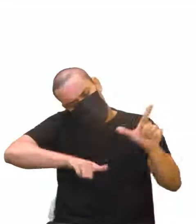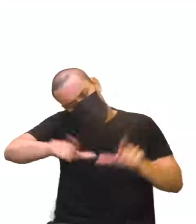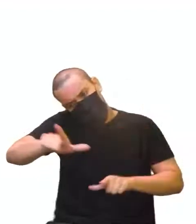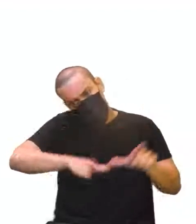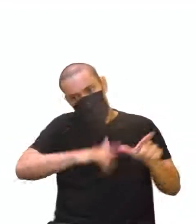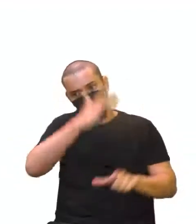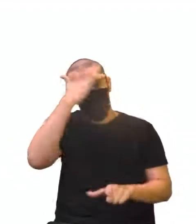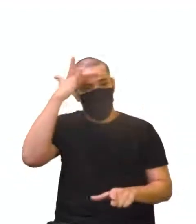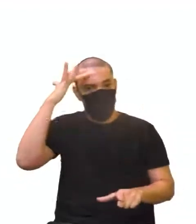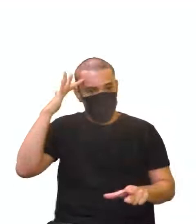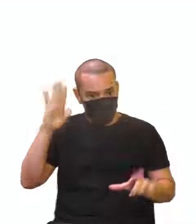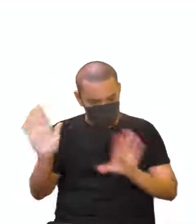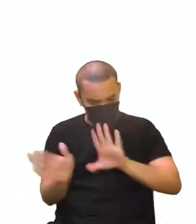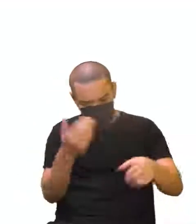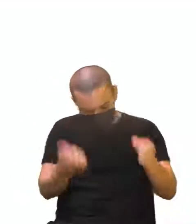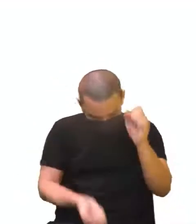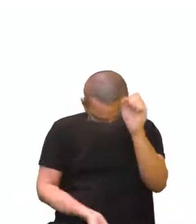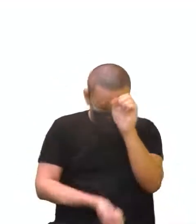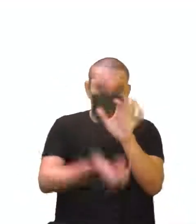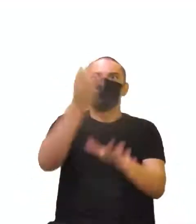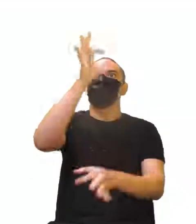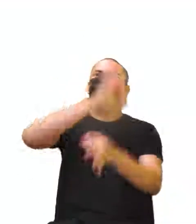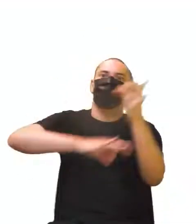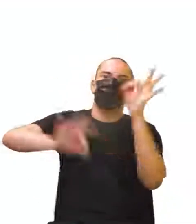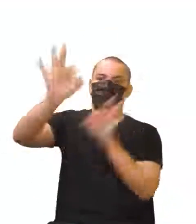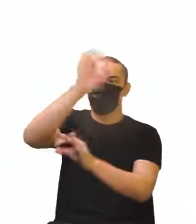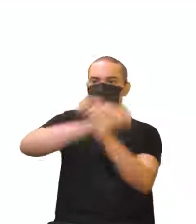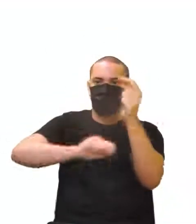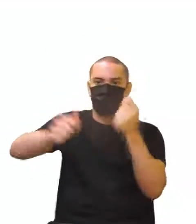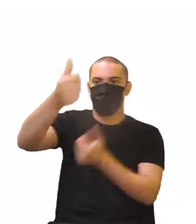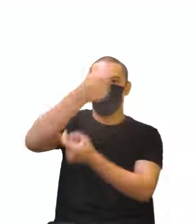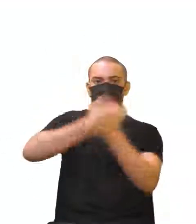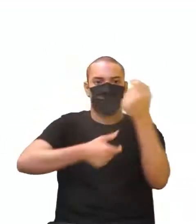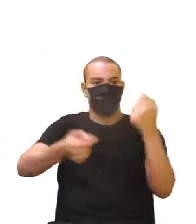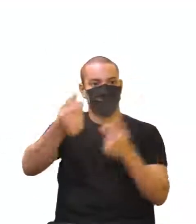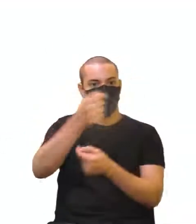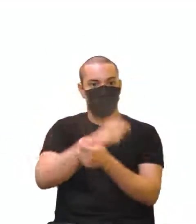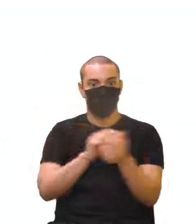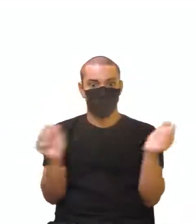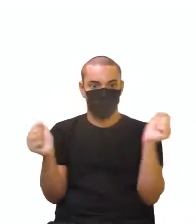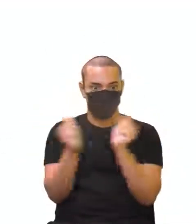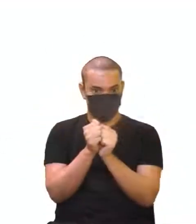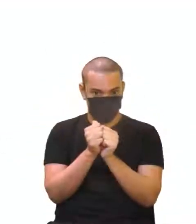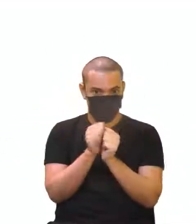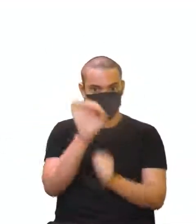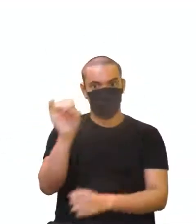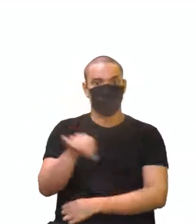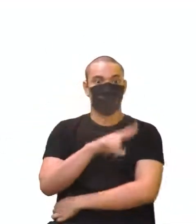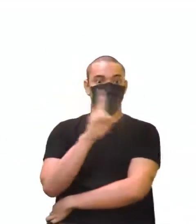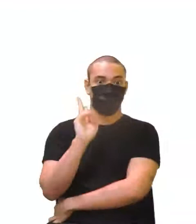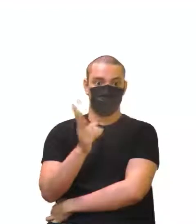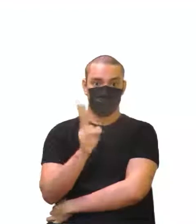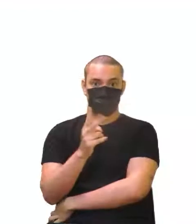Então, ladrão! Ao lançar várias moedas ao mesmo tempo, ou uma mesma moeda várias